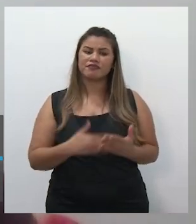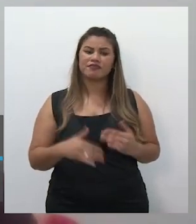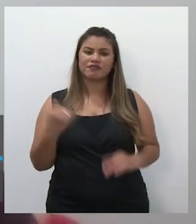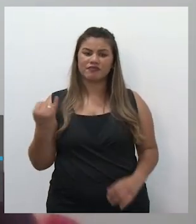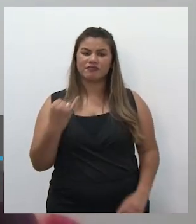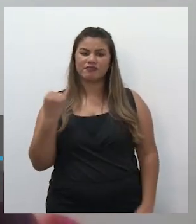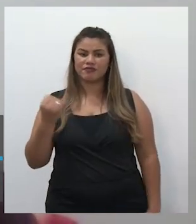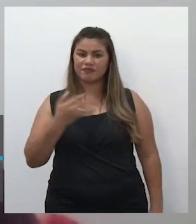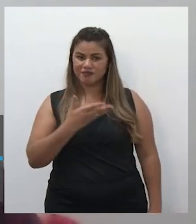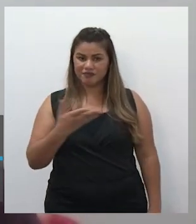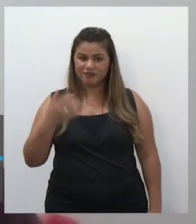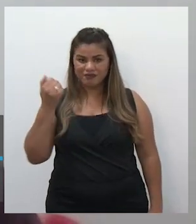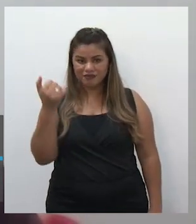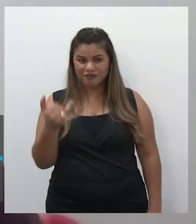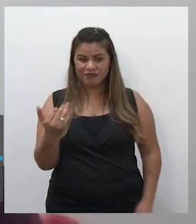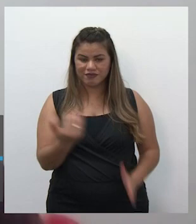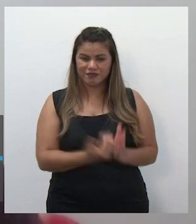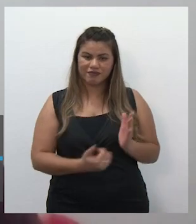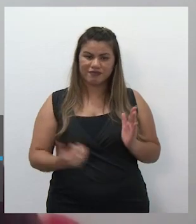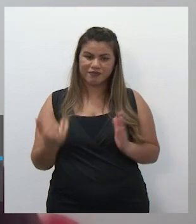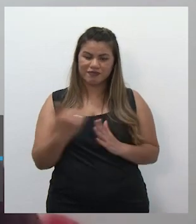interessante se você pudesse falar um pouquinho de